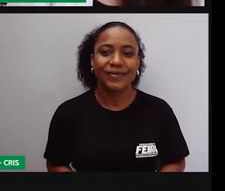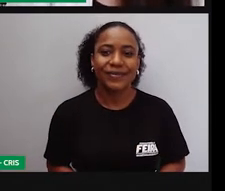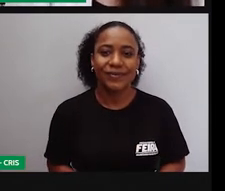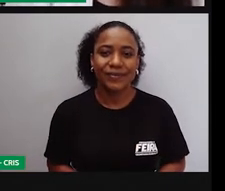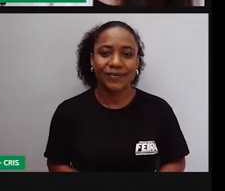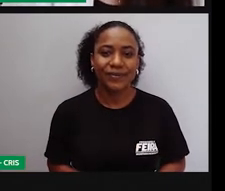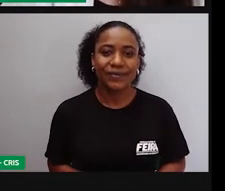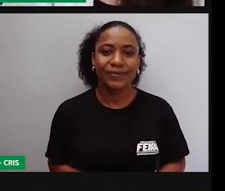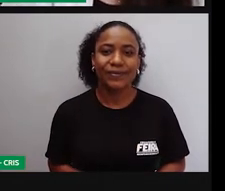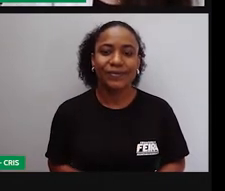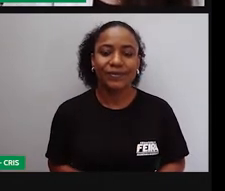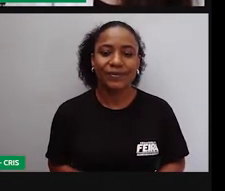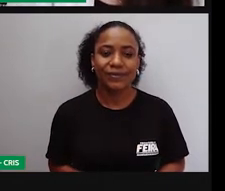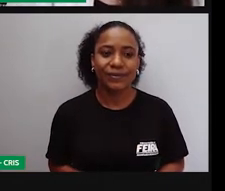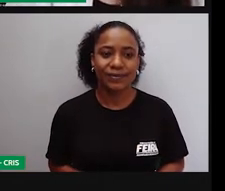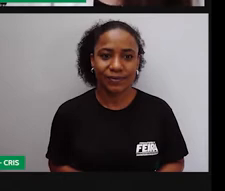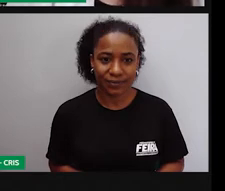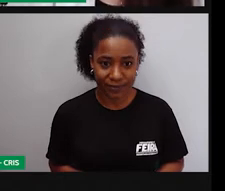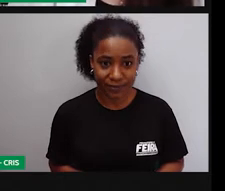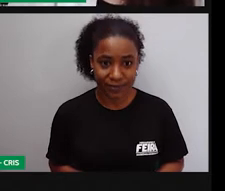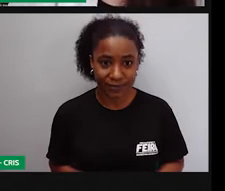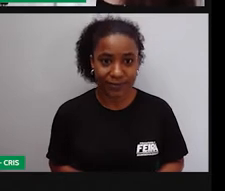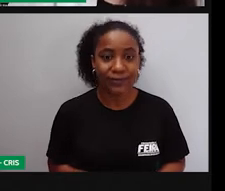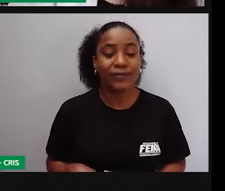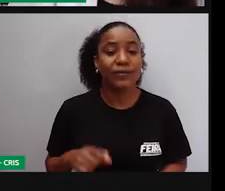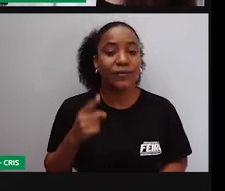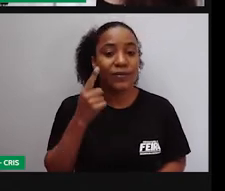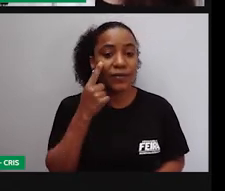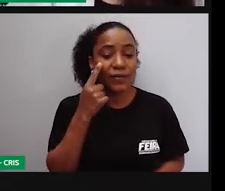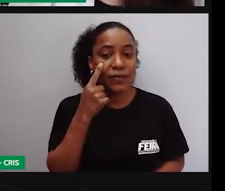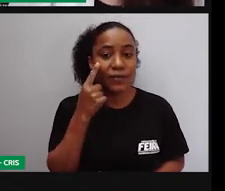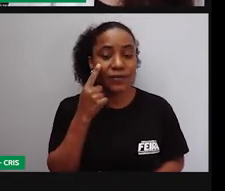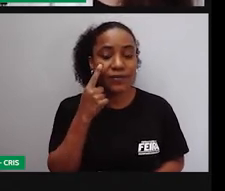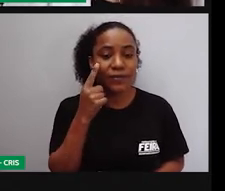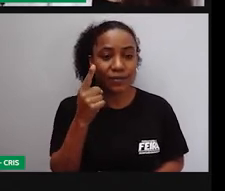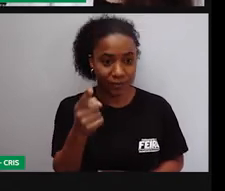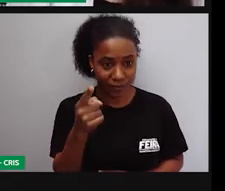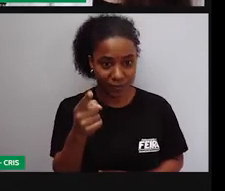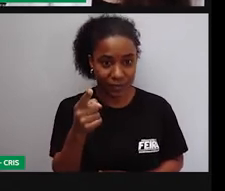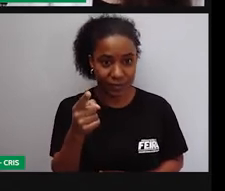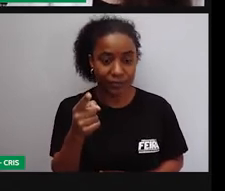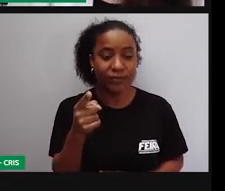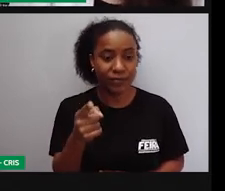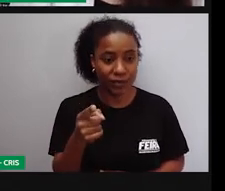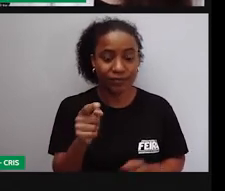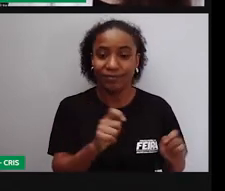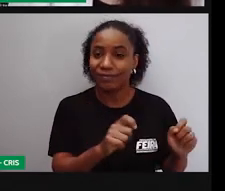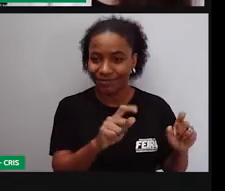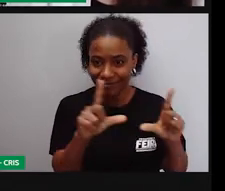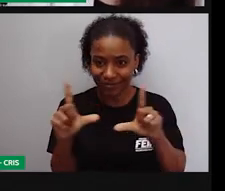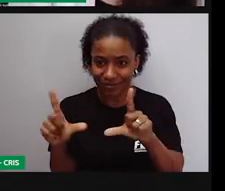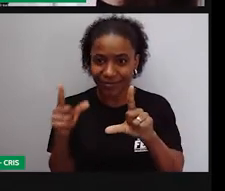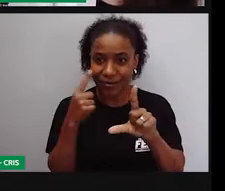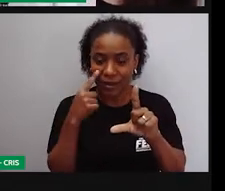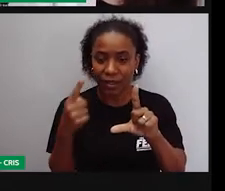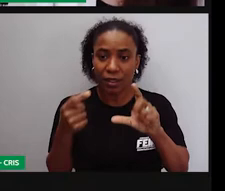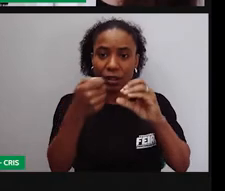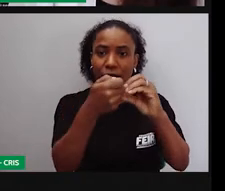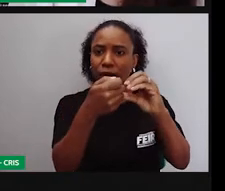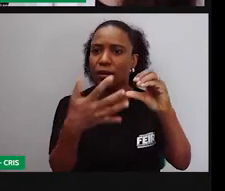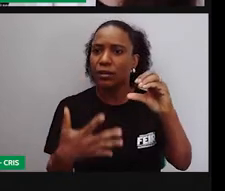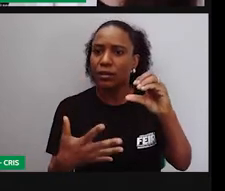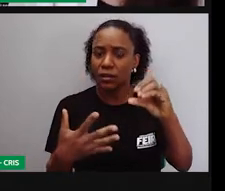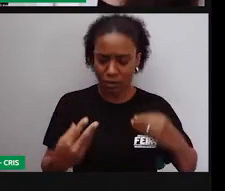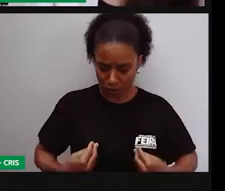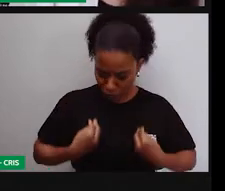aí, eu trago para vocês as características que nos definem enquanto